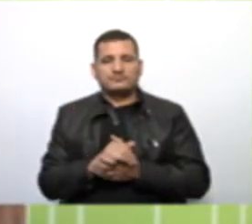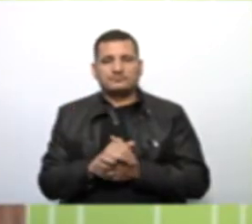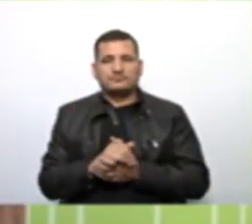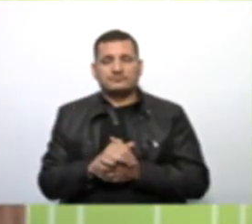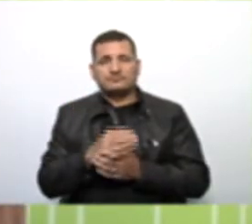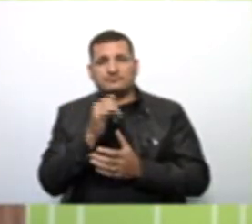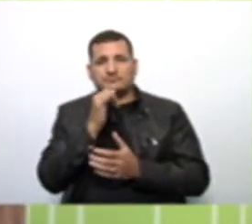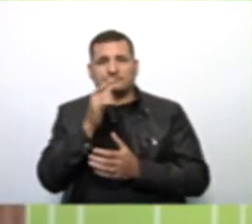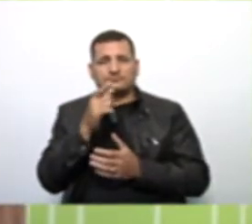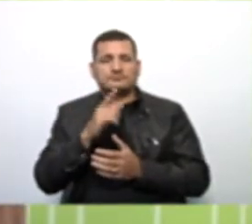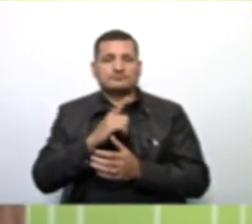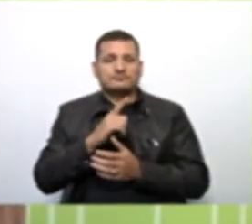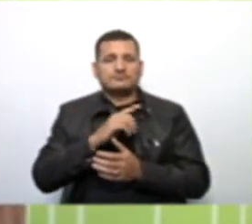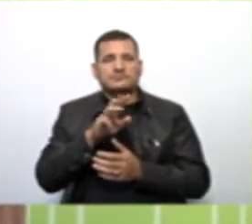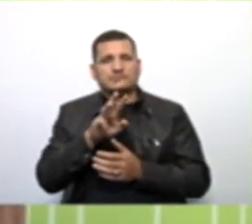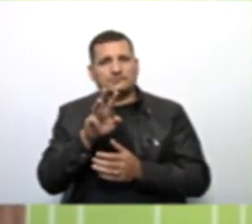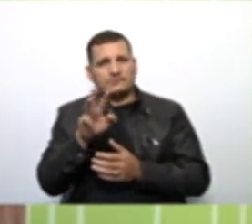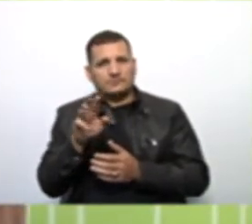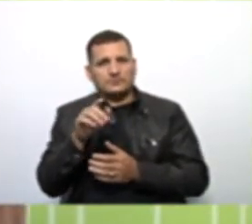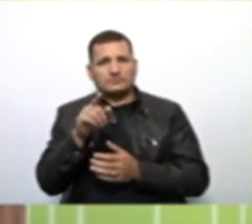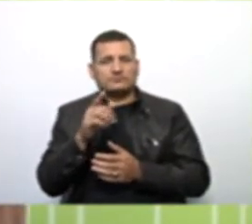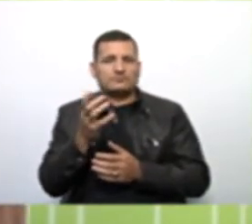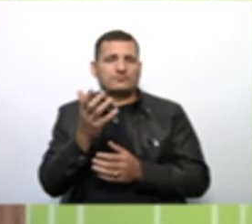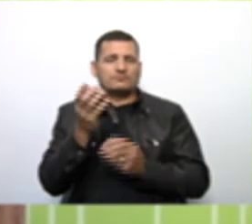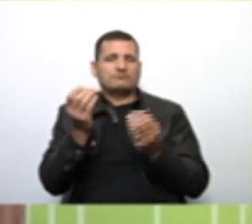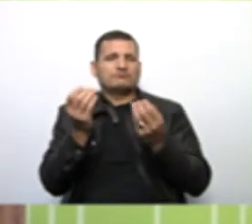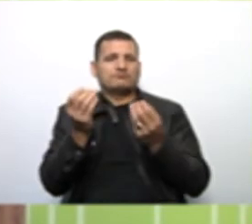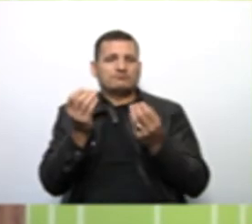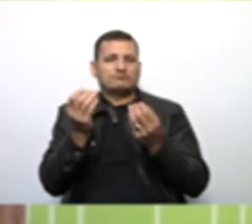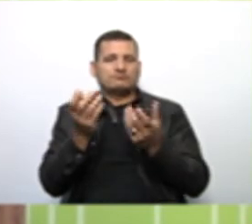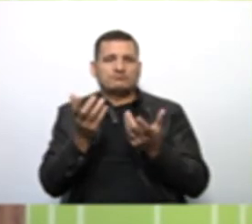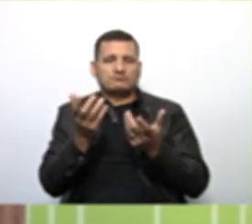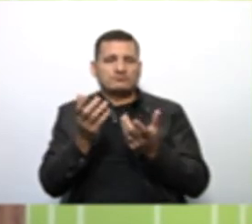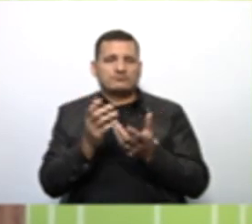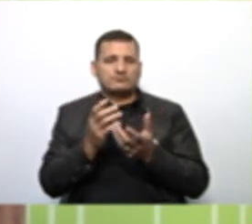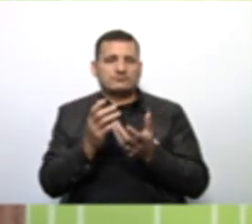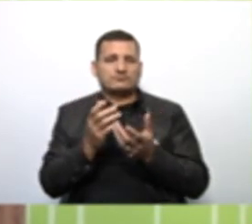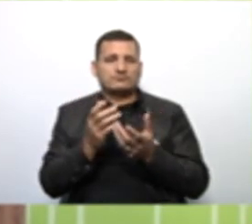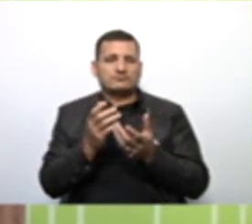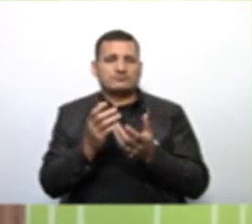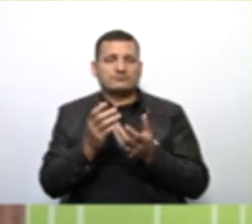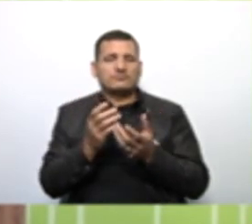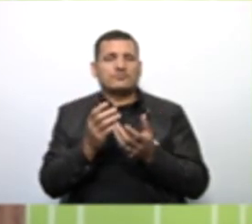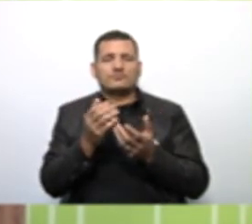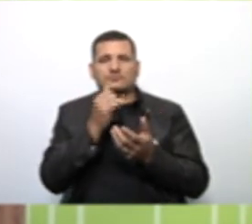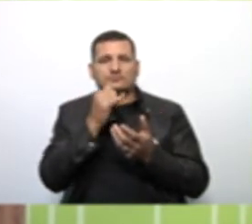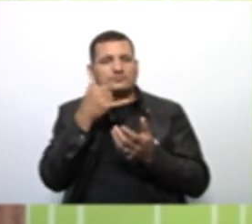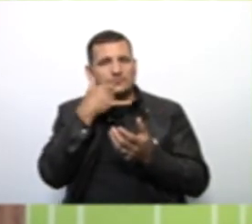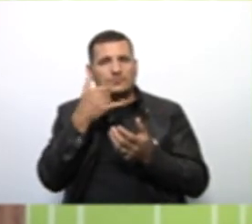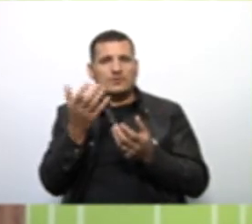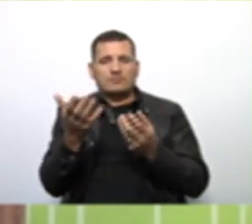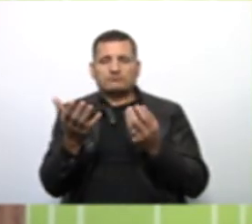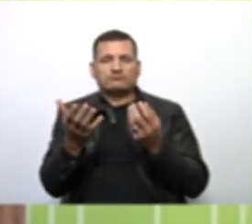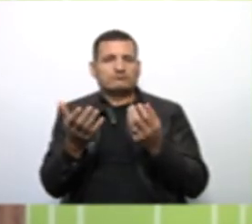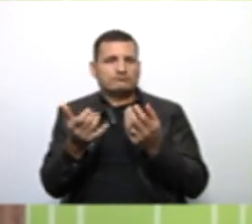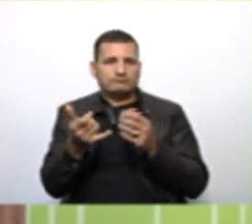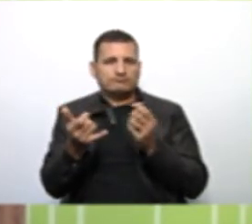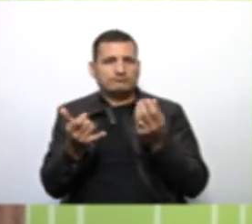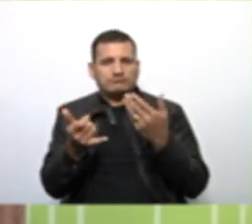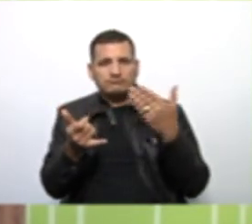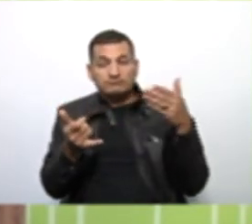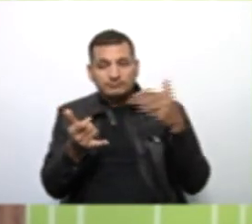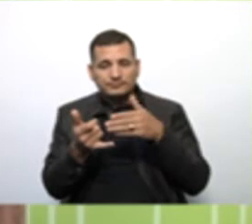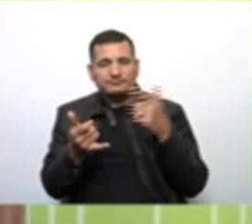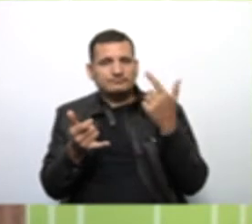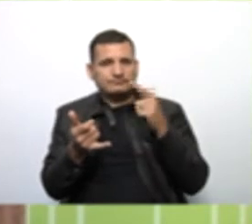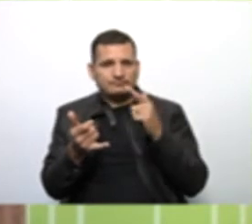vamos supor que você tem um site. Você pretende colocar ele para acessar nos dispositivos móveis. O site, ele até acessa nos